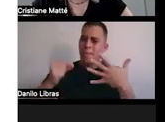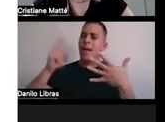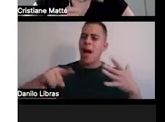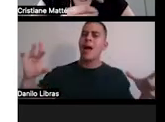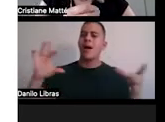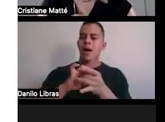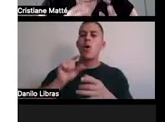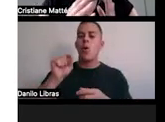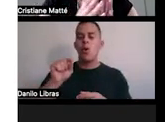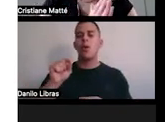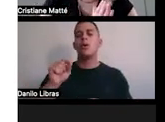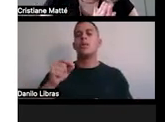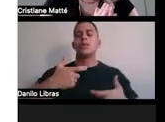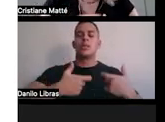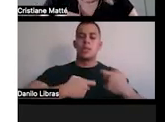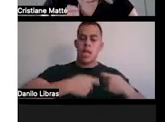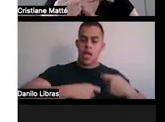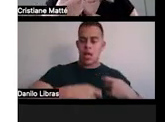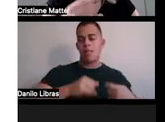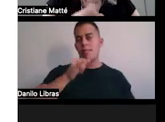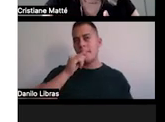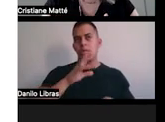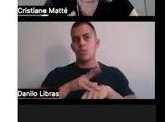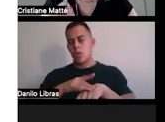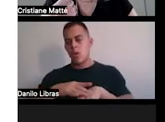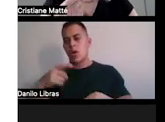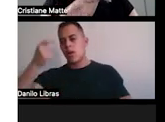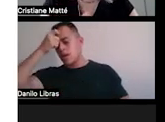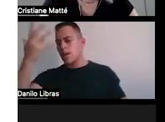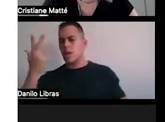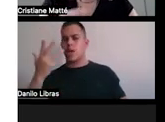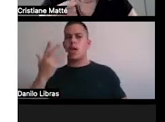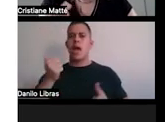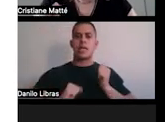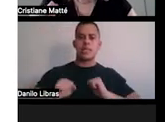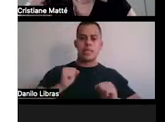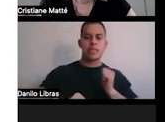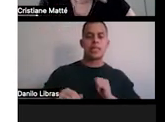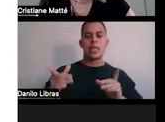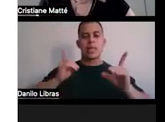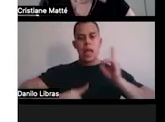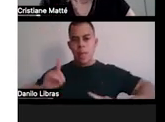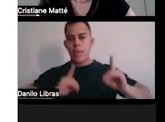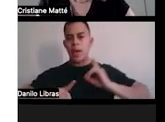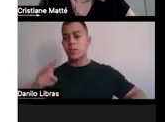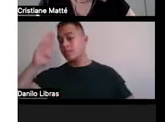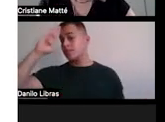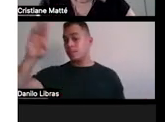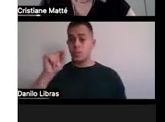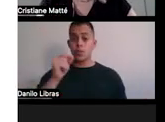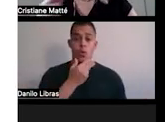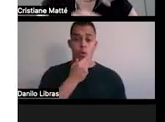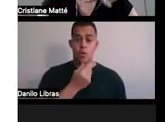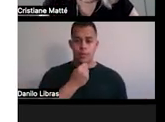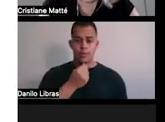sexo. Por exemplo, doenças neuropsiquiátricas, ansiedade, depressão, são muito mais comuns em homens, não em